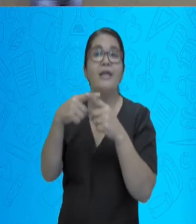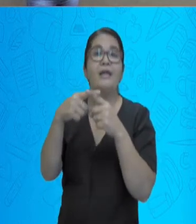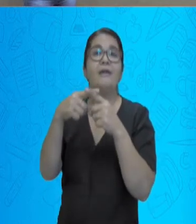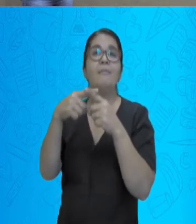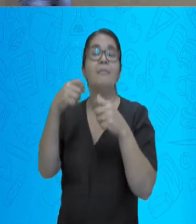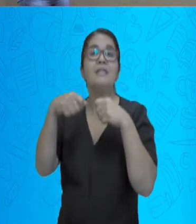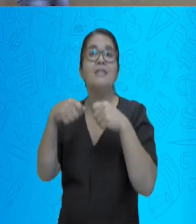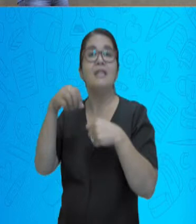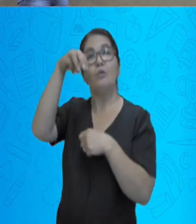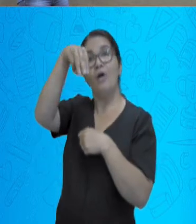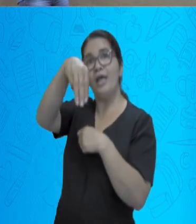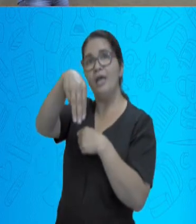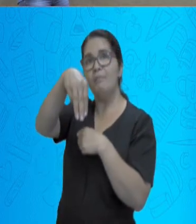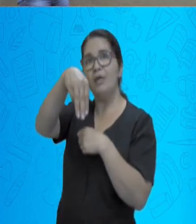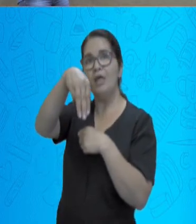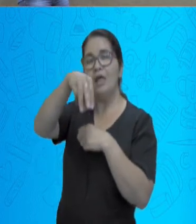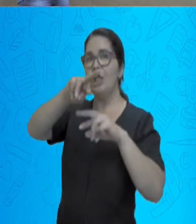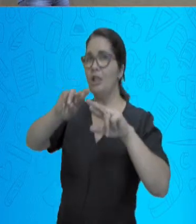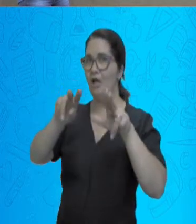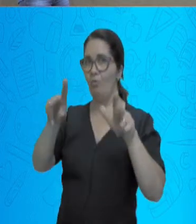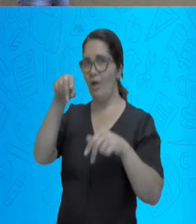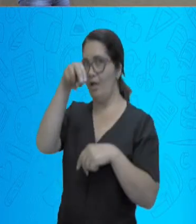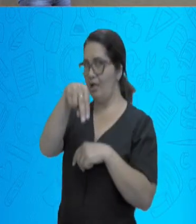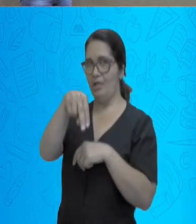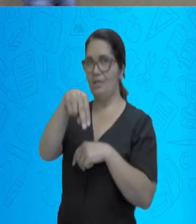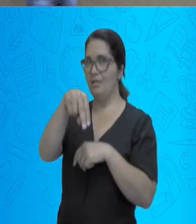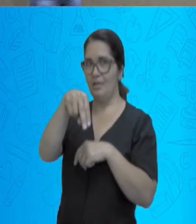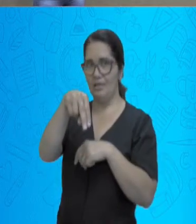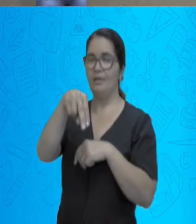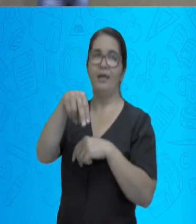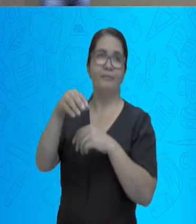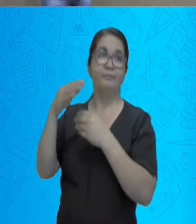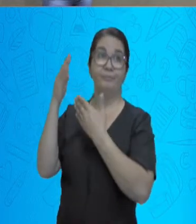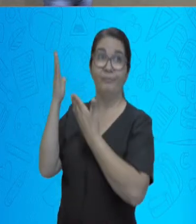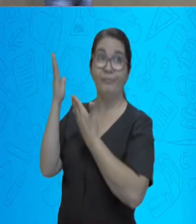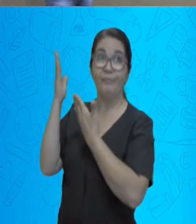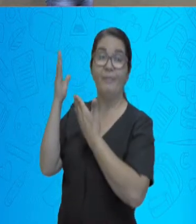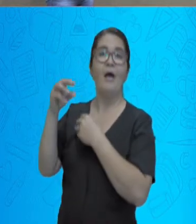Manga. Olha lá a palavra manga. Está escrita correta? Também não está.